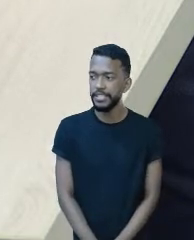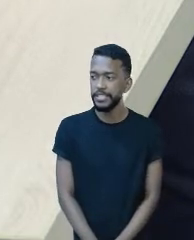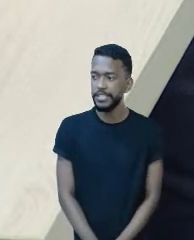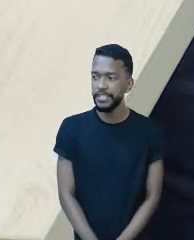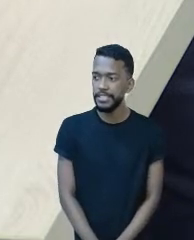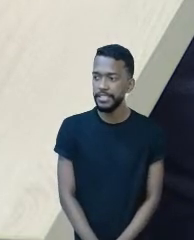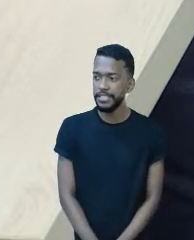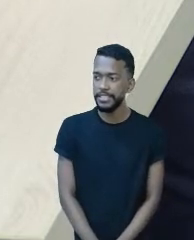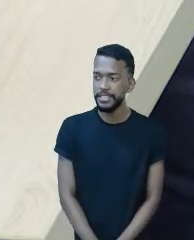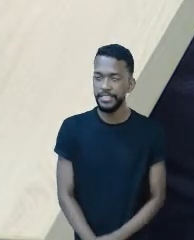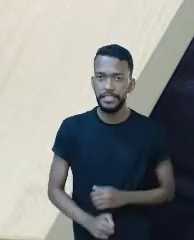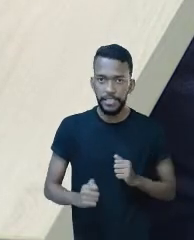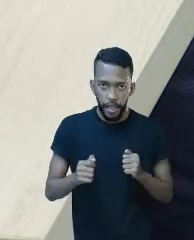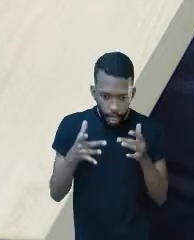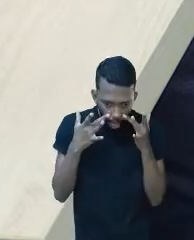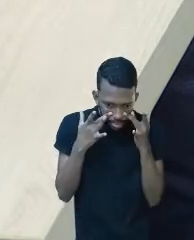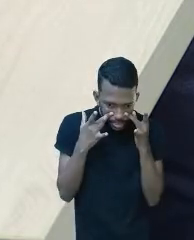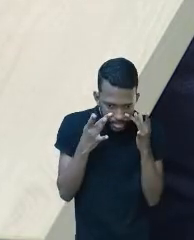É muita atenção.